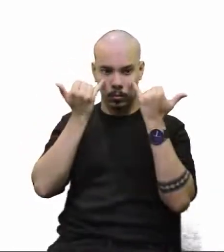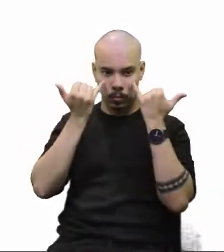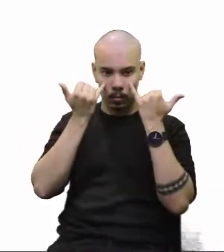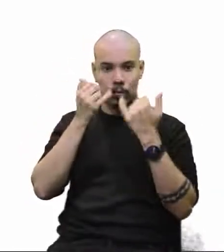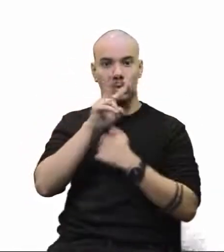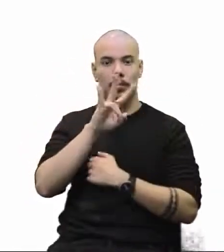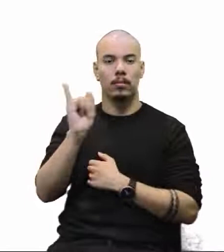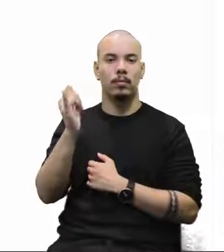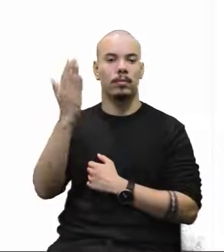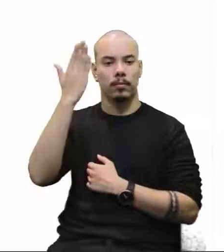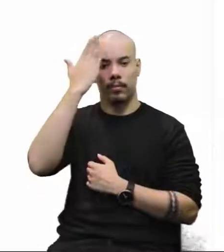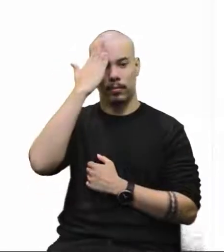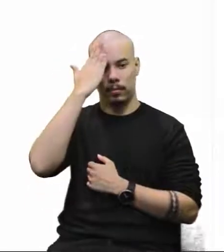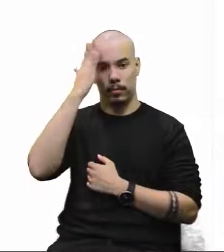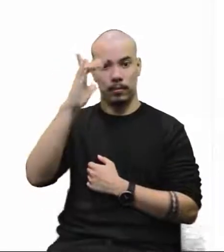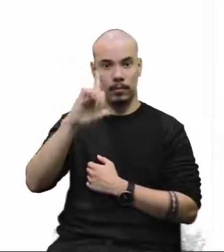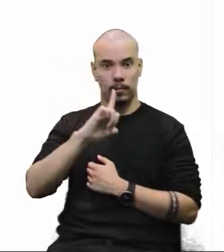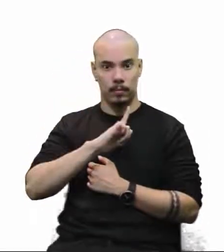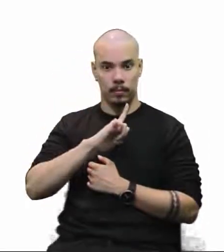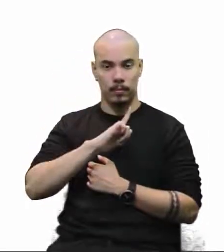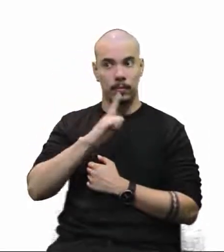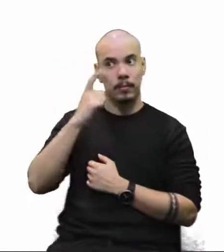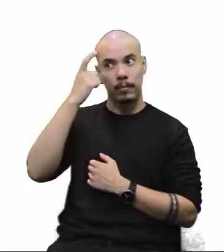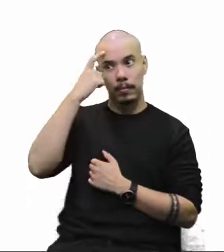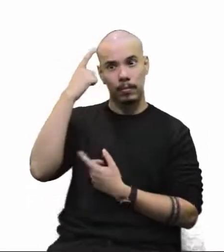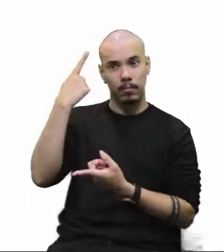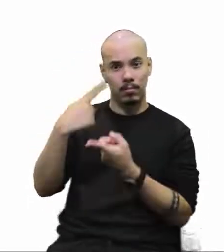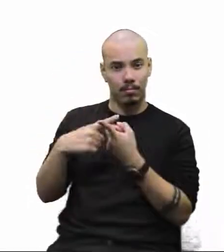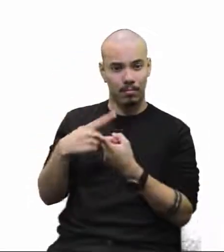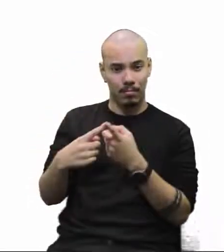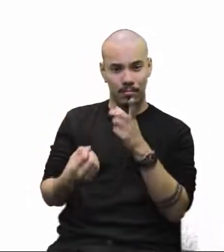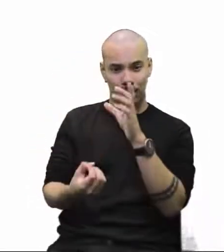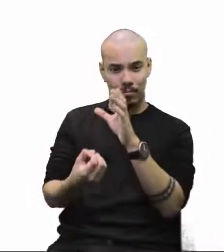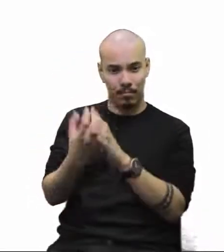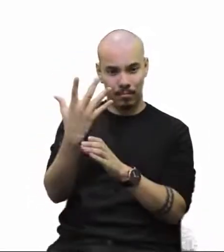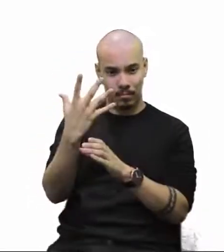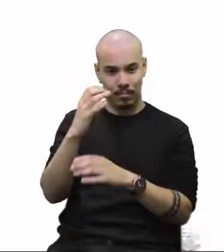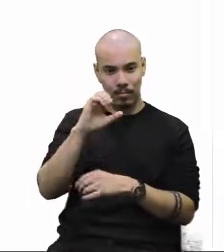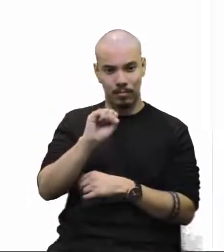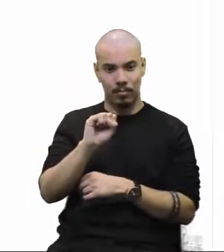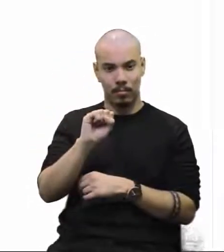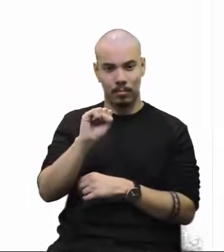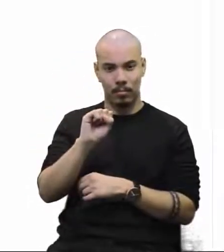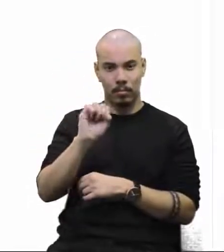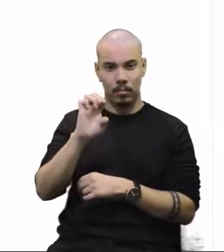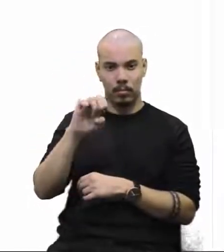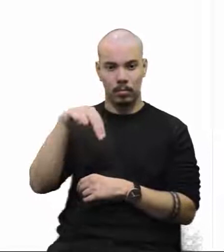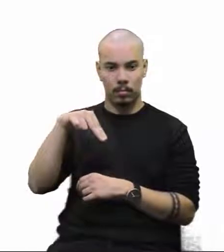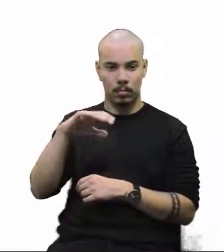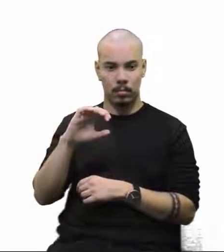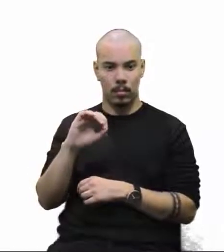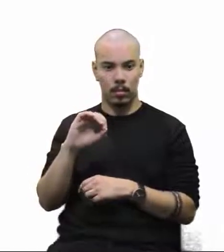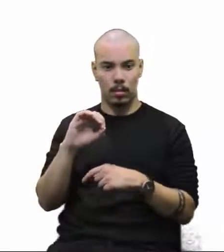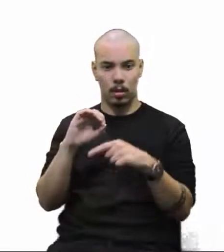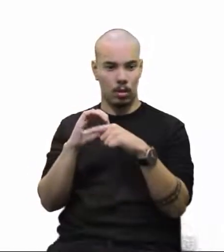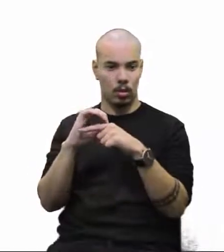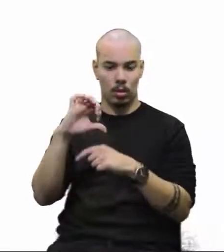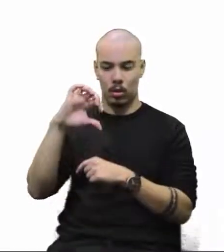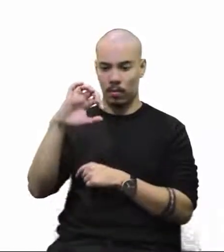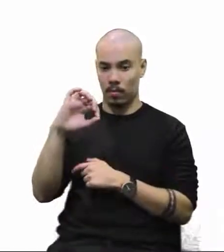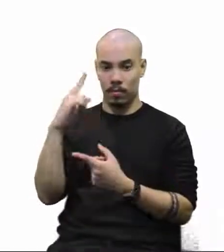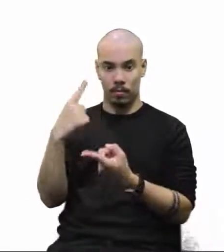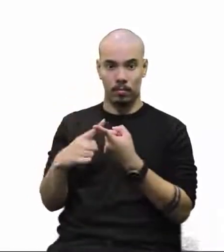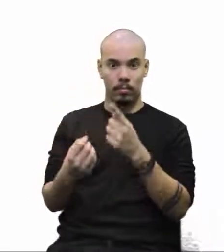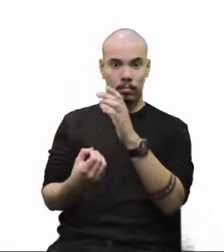Aí você vai pensar, por que apareceu o seno de 90 ali? Porque tem um ângulo